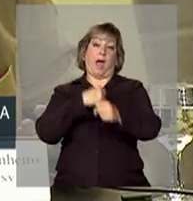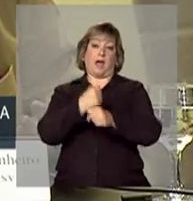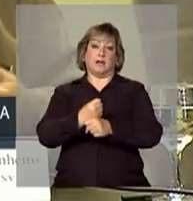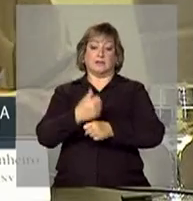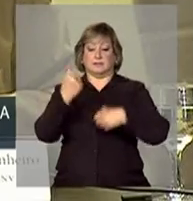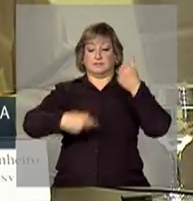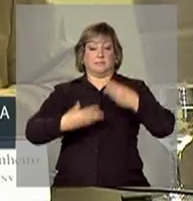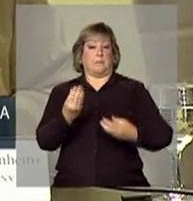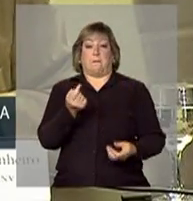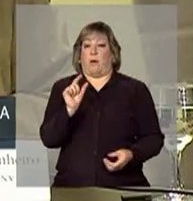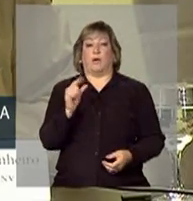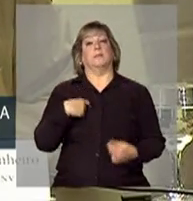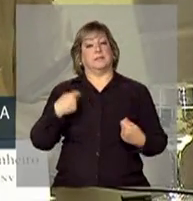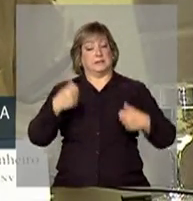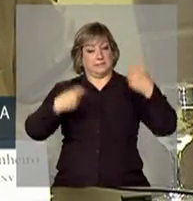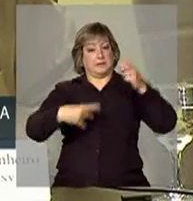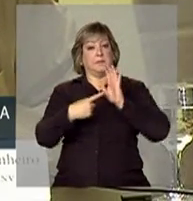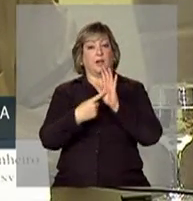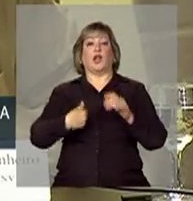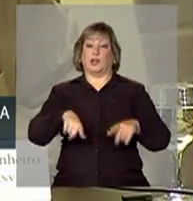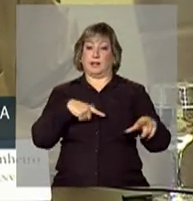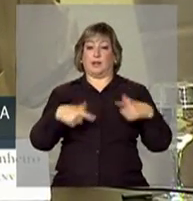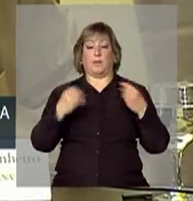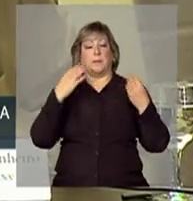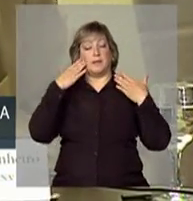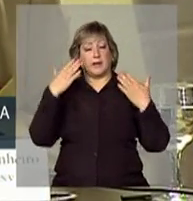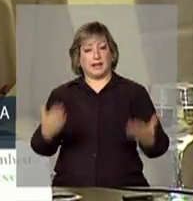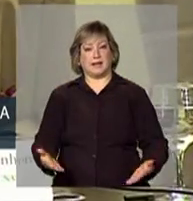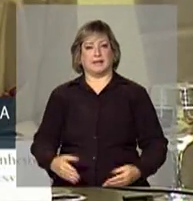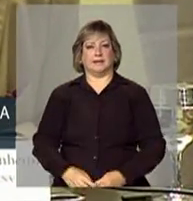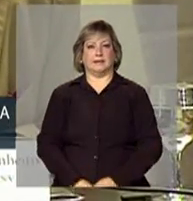posso falar muito pouco. É preciso demonstrar que nós trabalhamos. Muito obrigado.